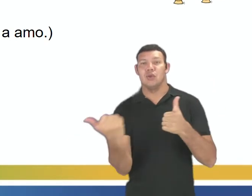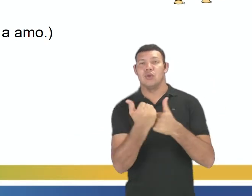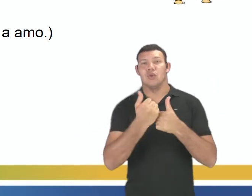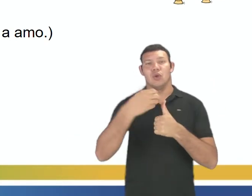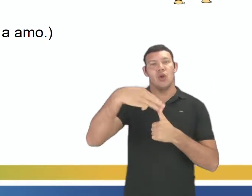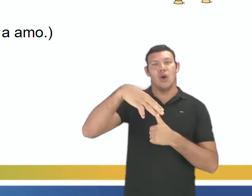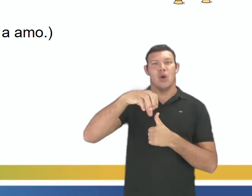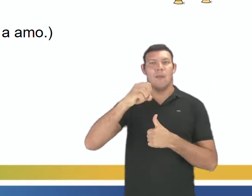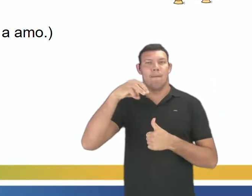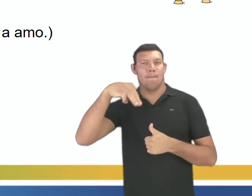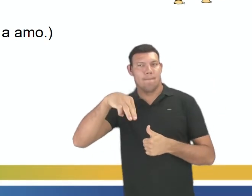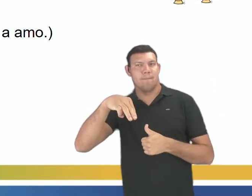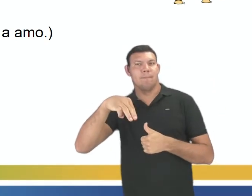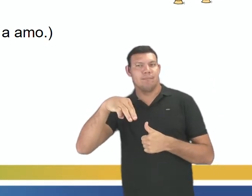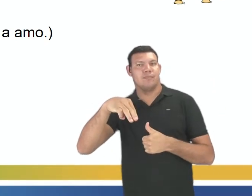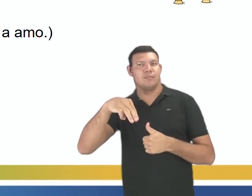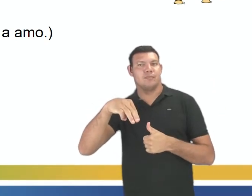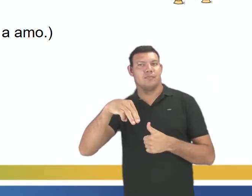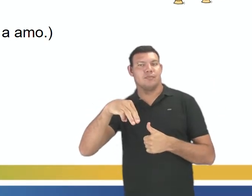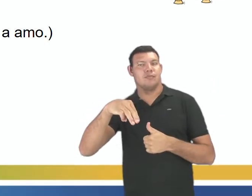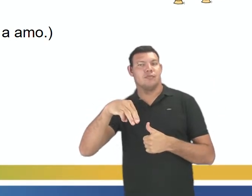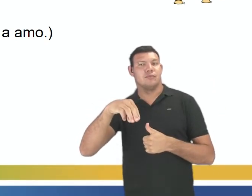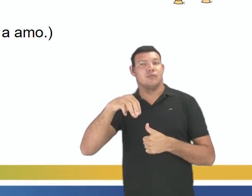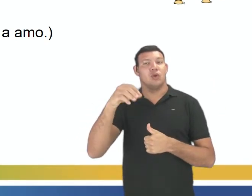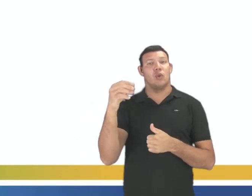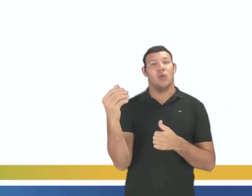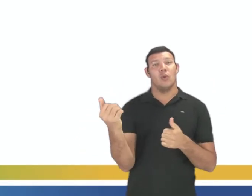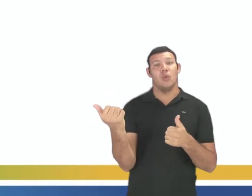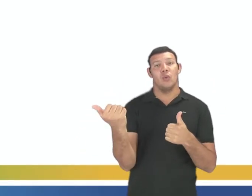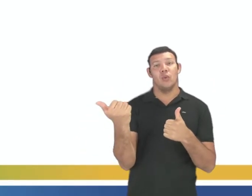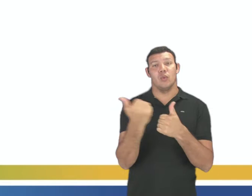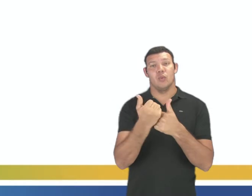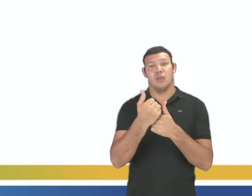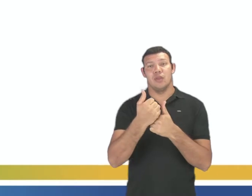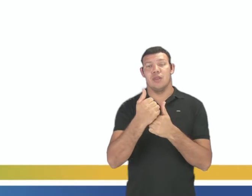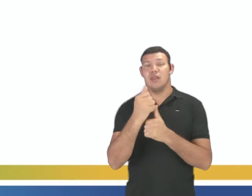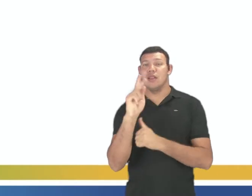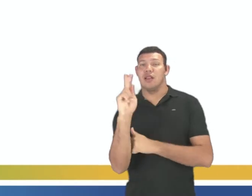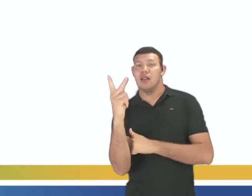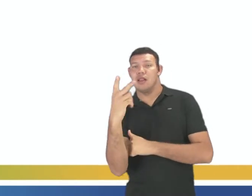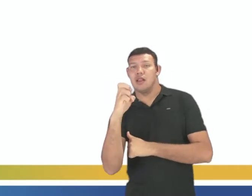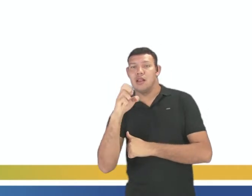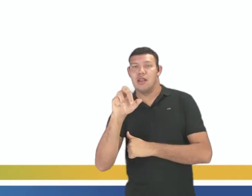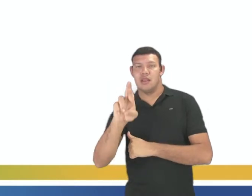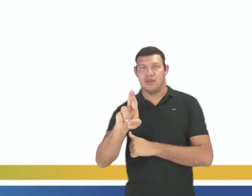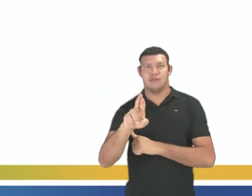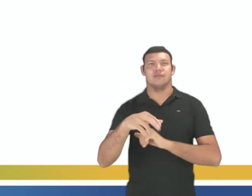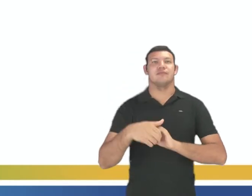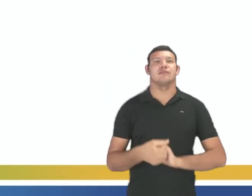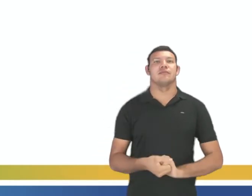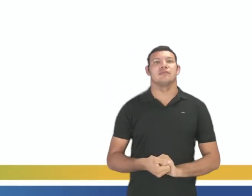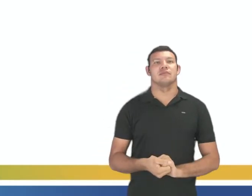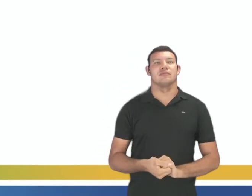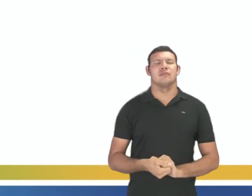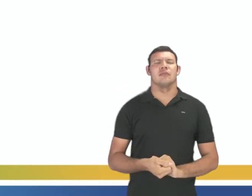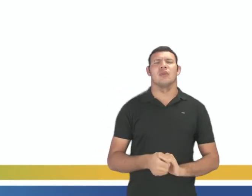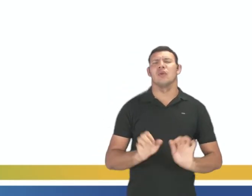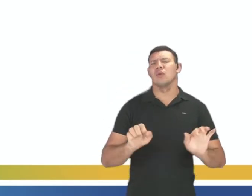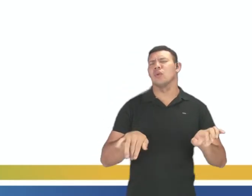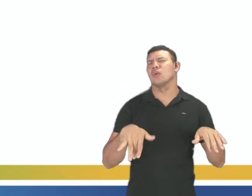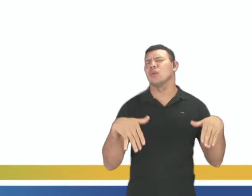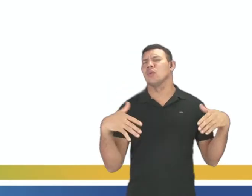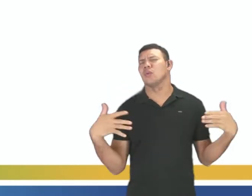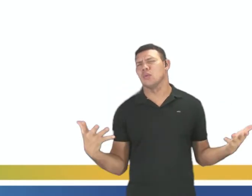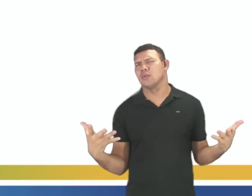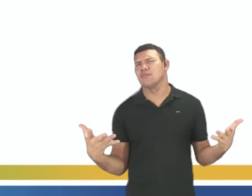love her, mais rápido um pouquinho, né? Então vamos lá passar um pouquinho. Quais são os object pronouns? É